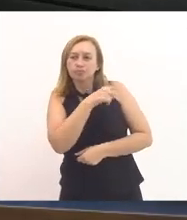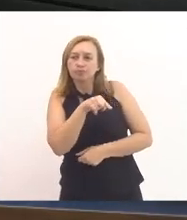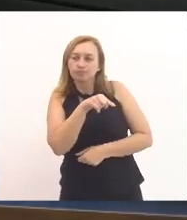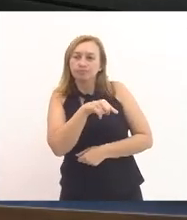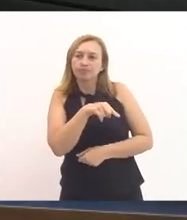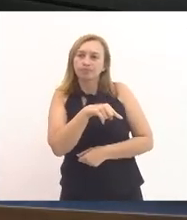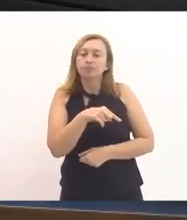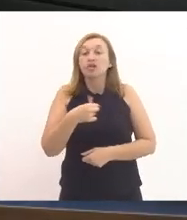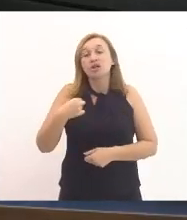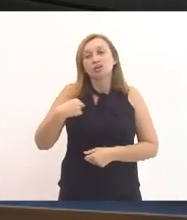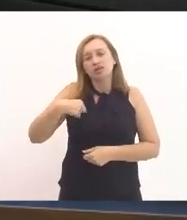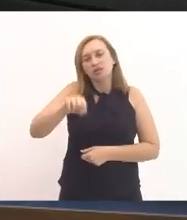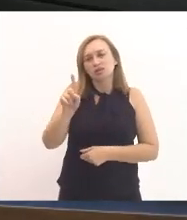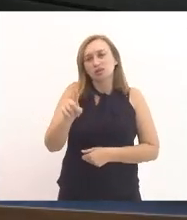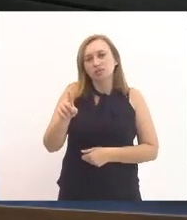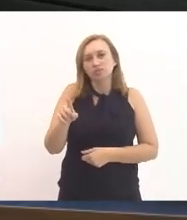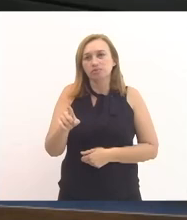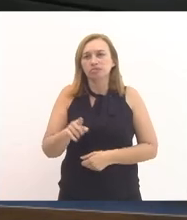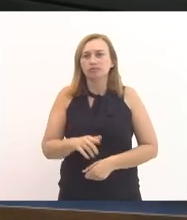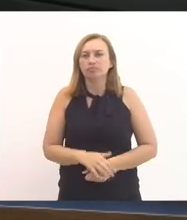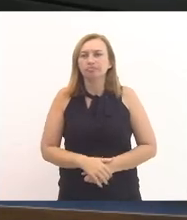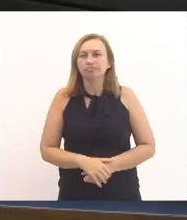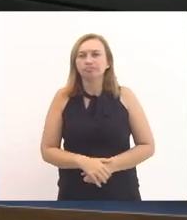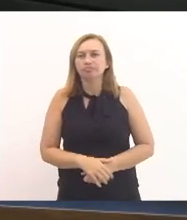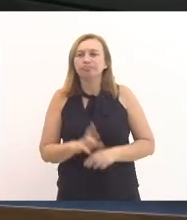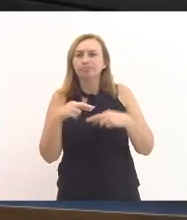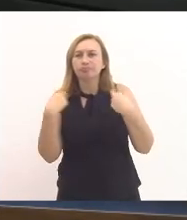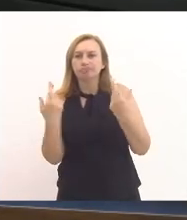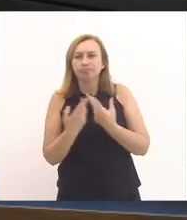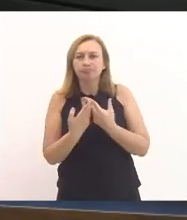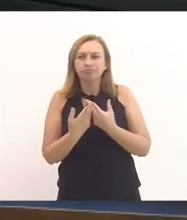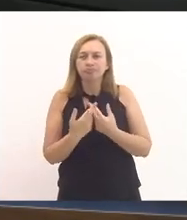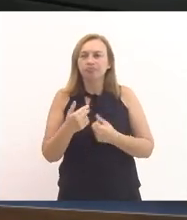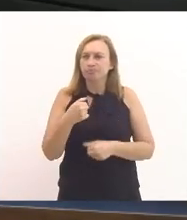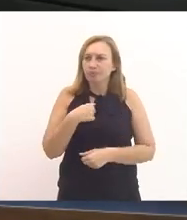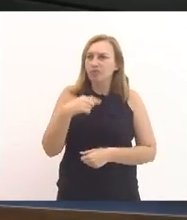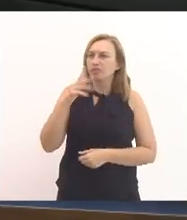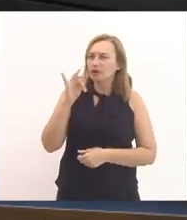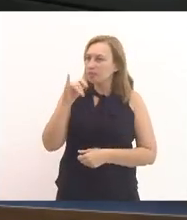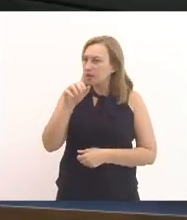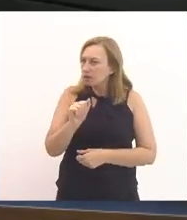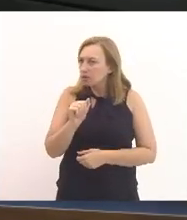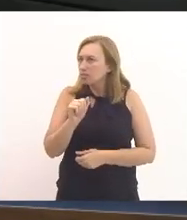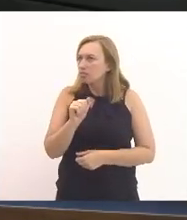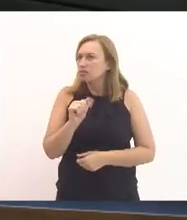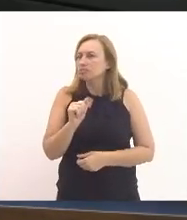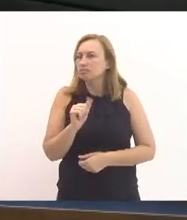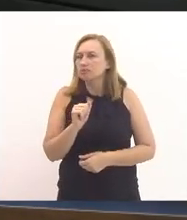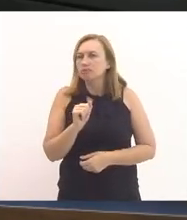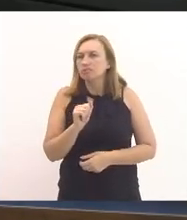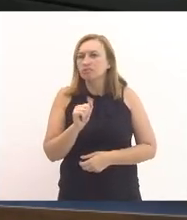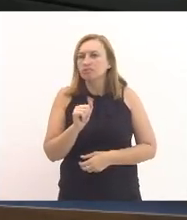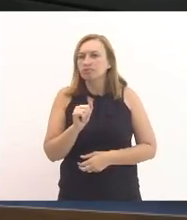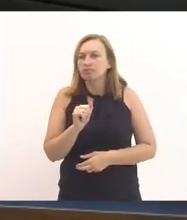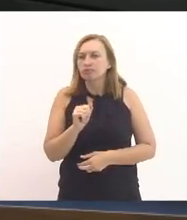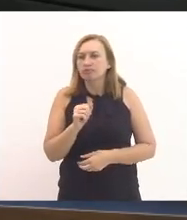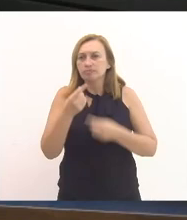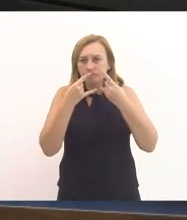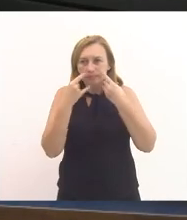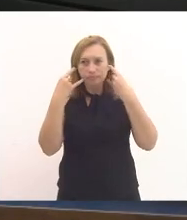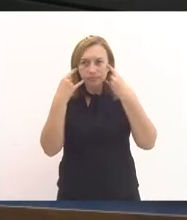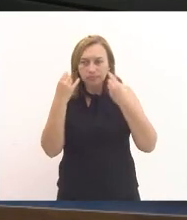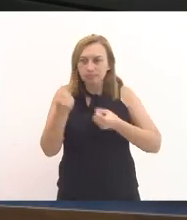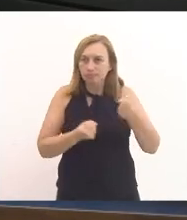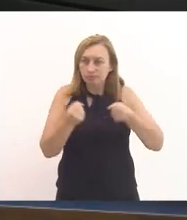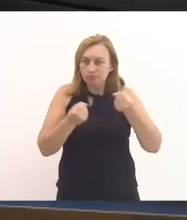e eu tava indo para lá para reunião está vamos ver o Fabiola tal de mágica dentro